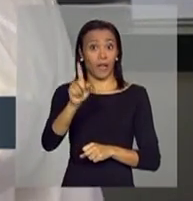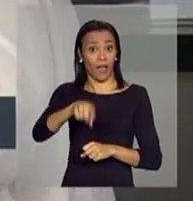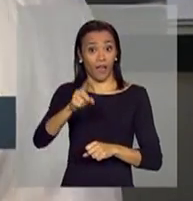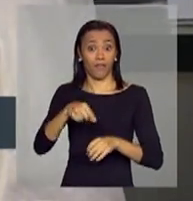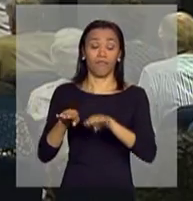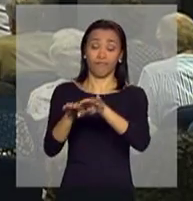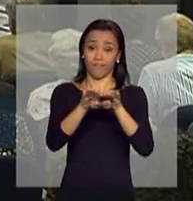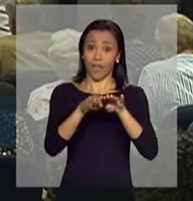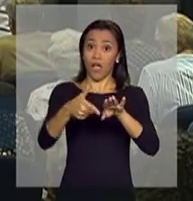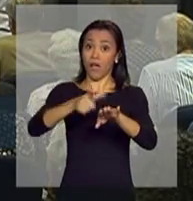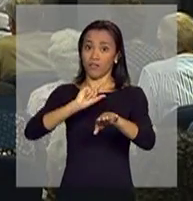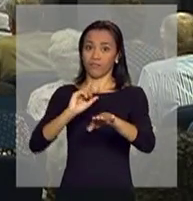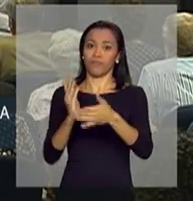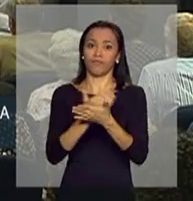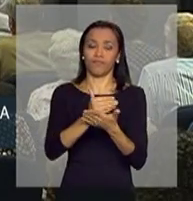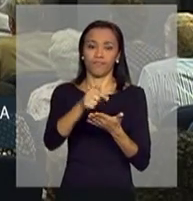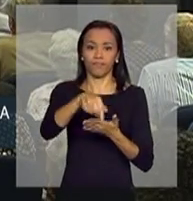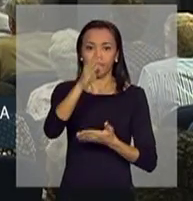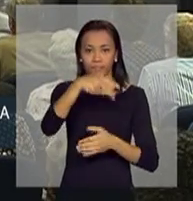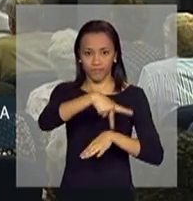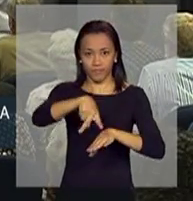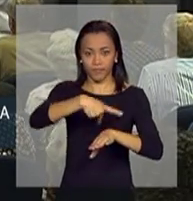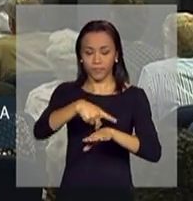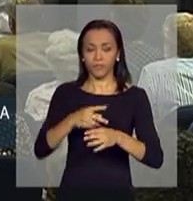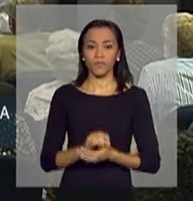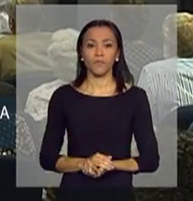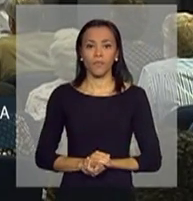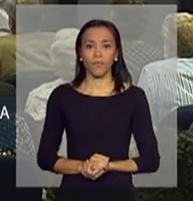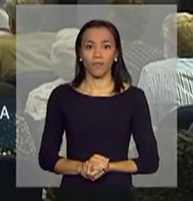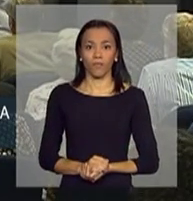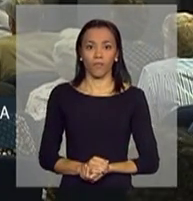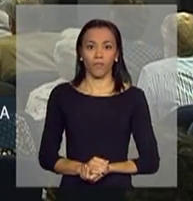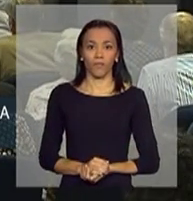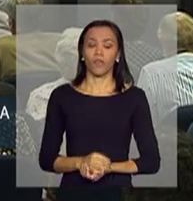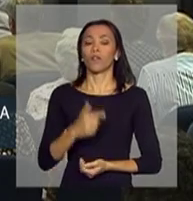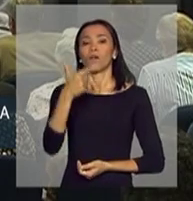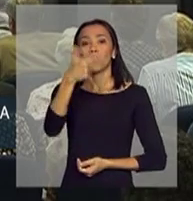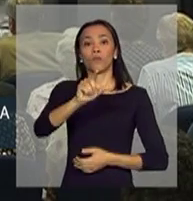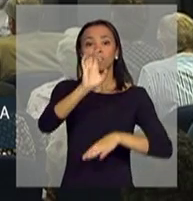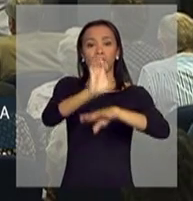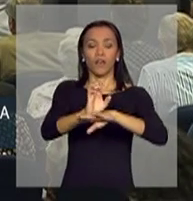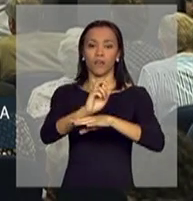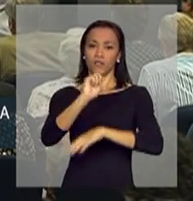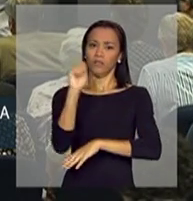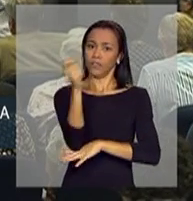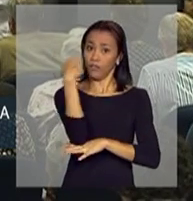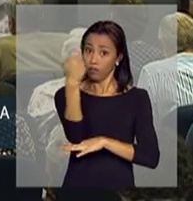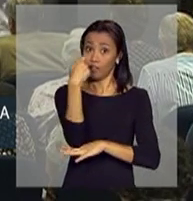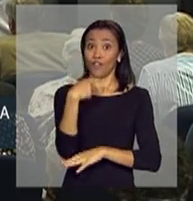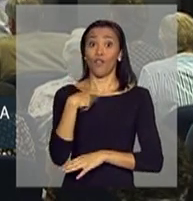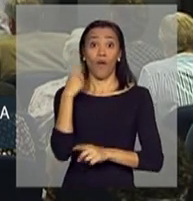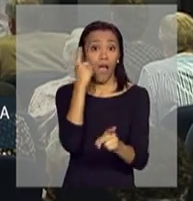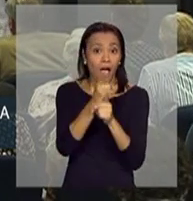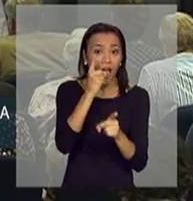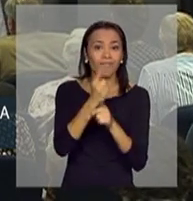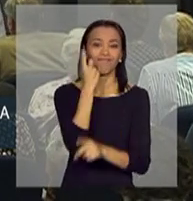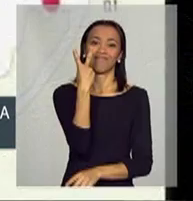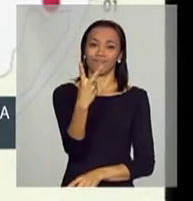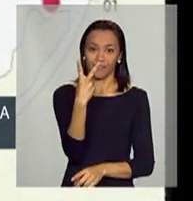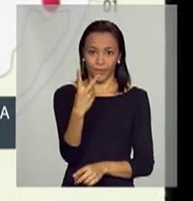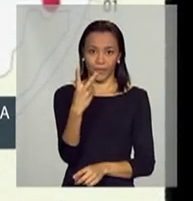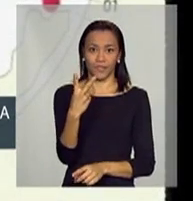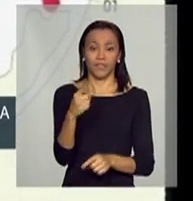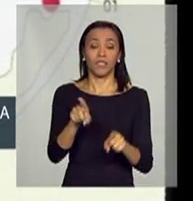armada nesse país. Para frente, Will, por favor. Rio Grande do Sul, nós conseguimos identificar dois. Em